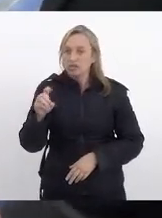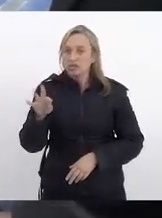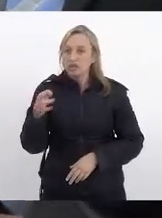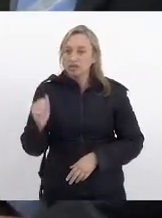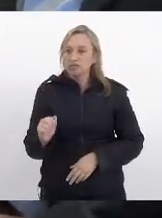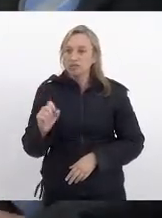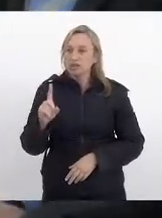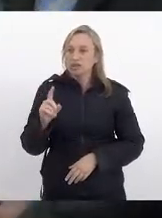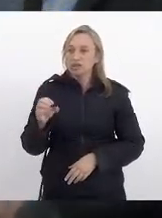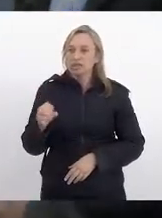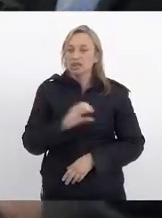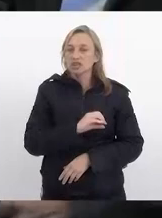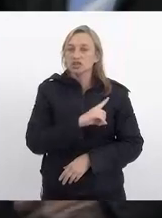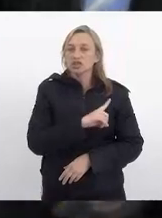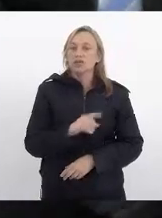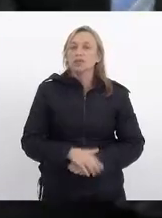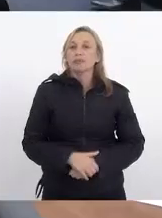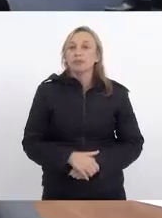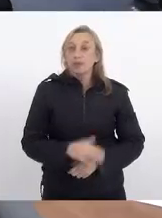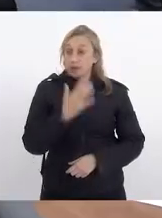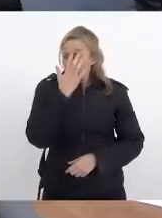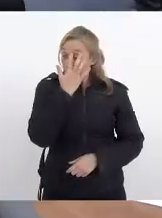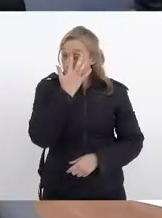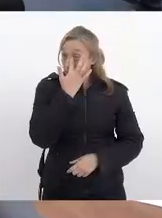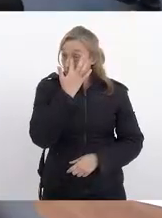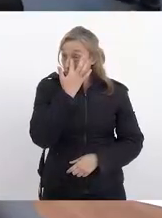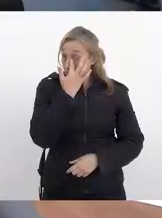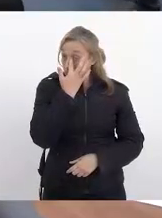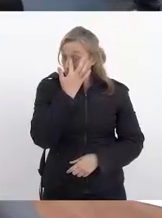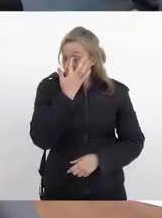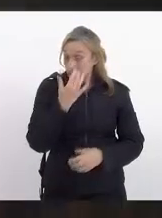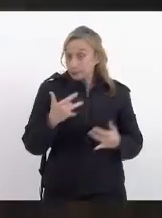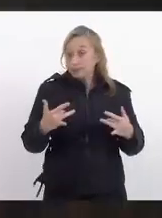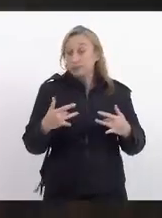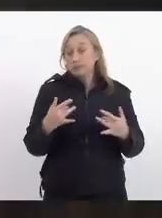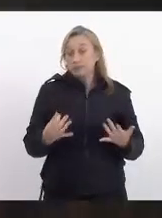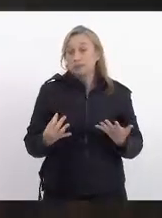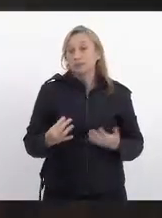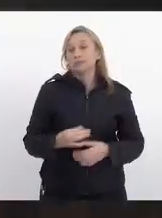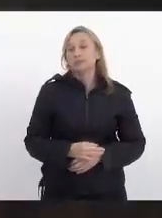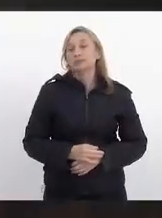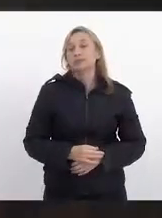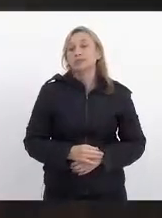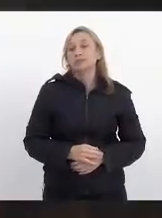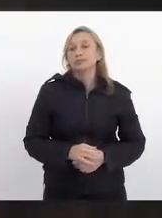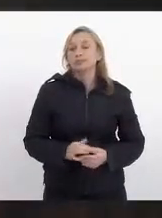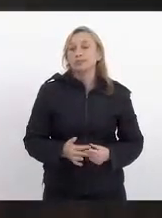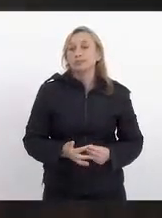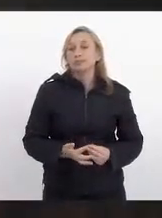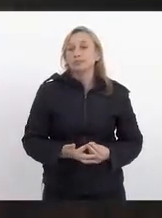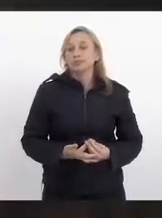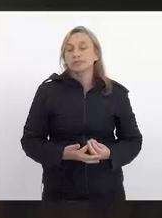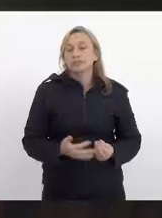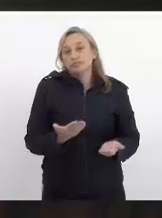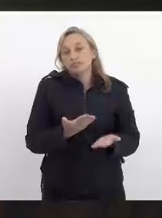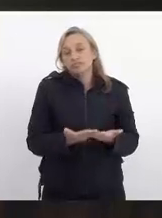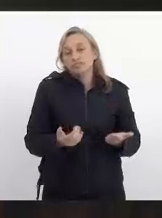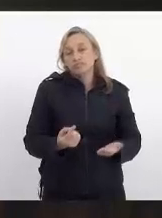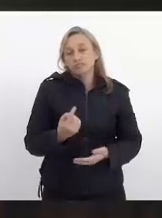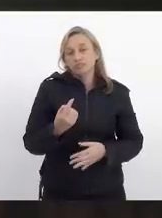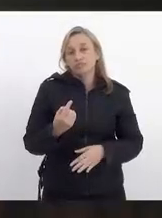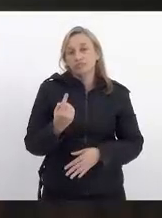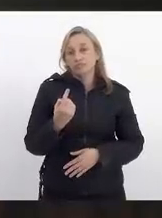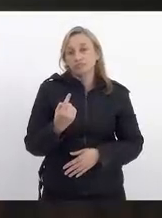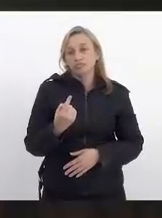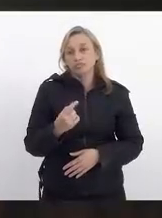Caxias obrigada é aqui deixar minhas minhas condolências e solidariedade a perda desse